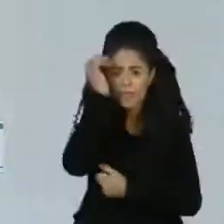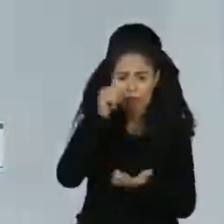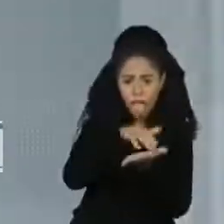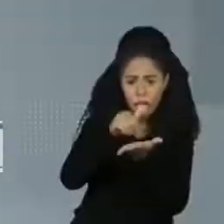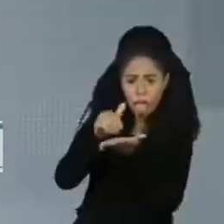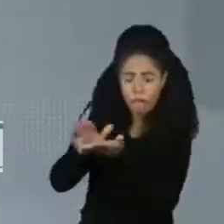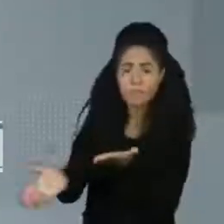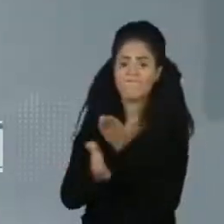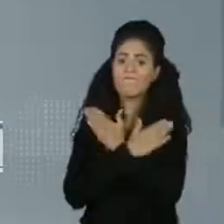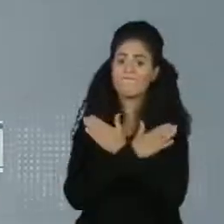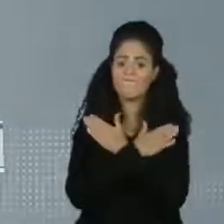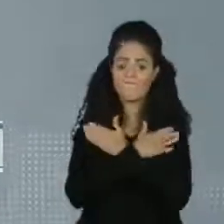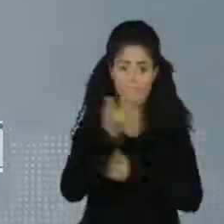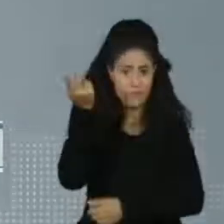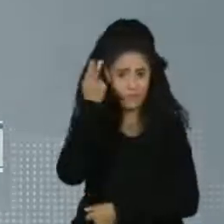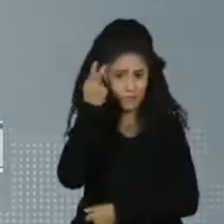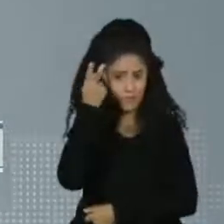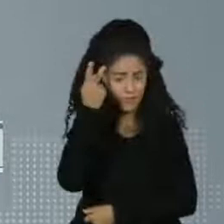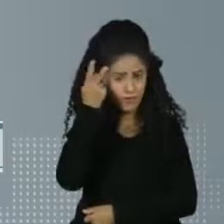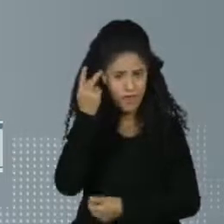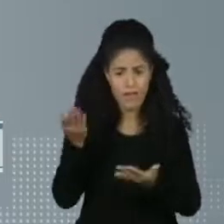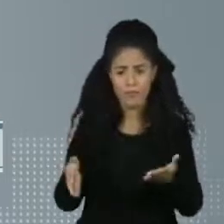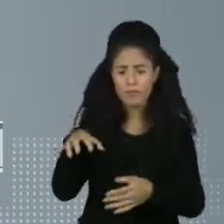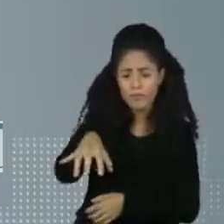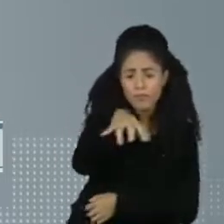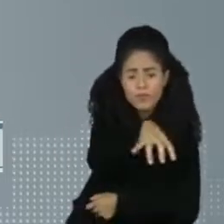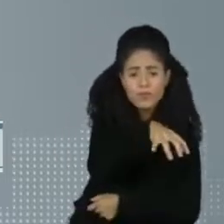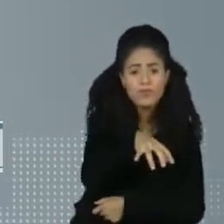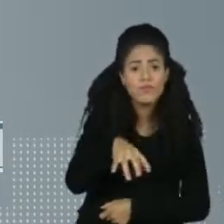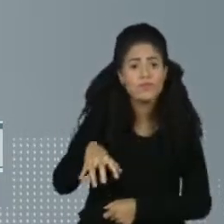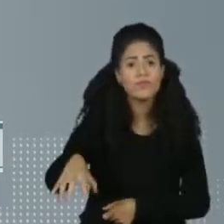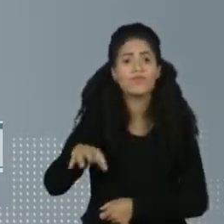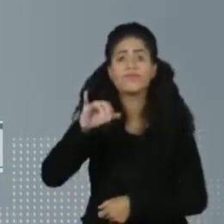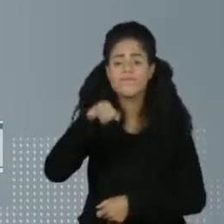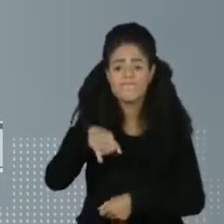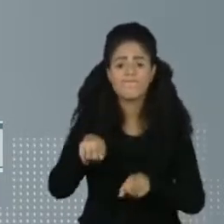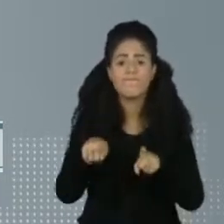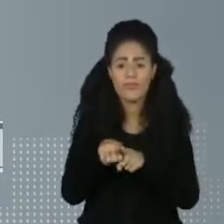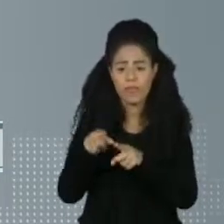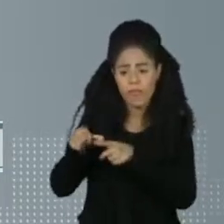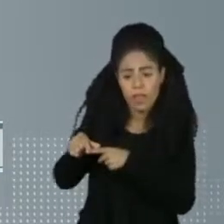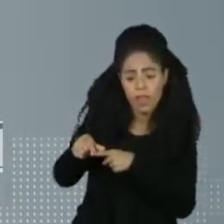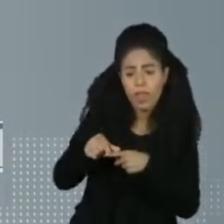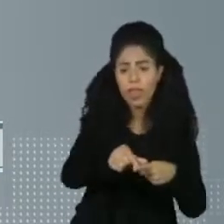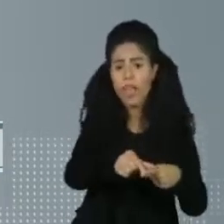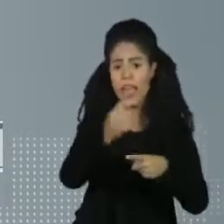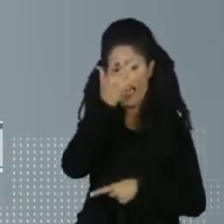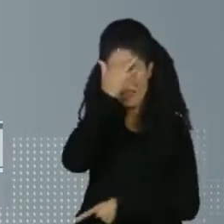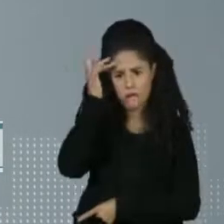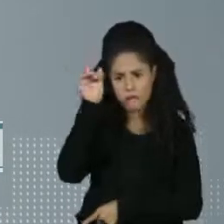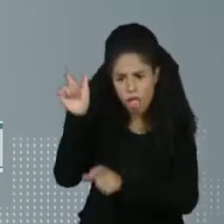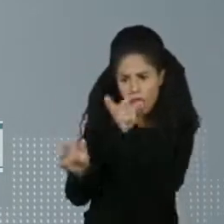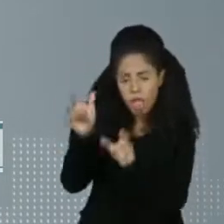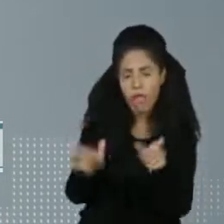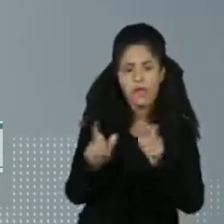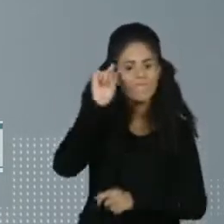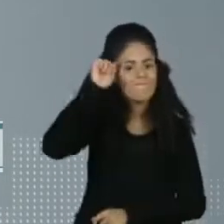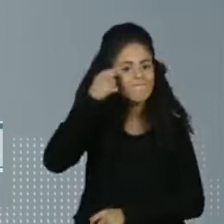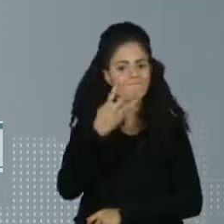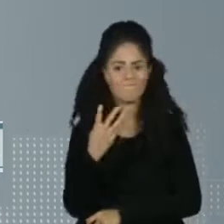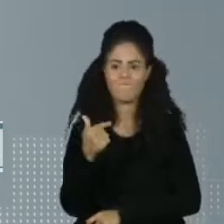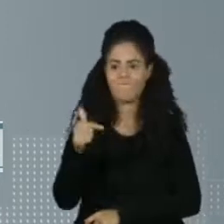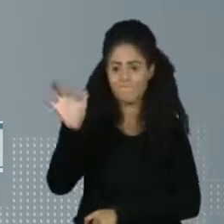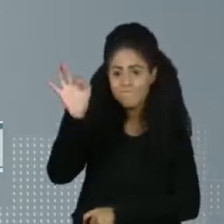desempregados na cidade de São Paulo nas áreas mais e como centro periferias os negros representam mais de